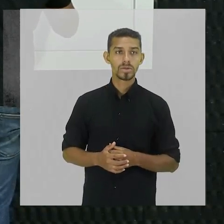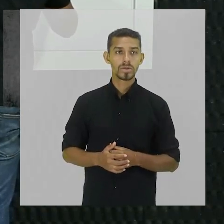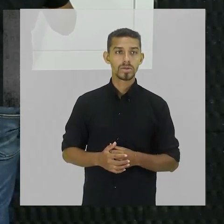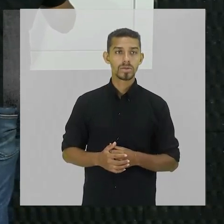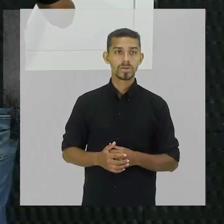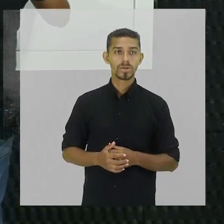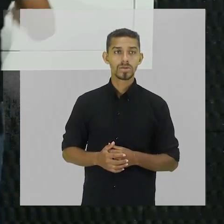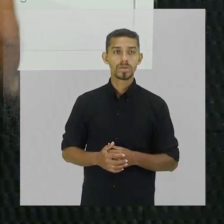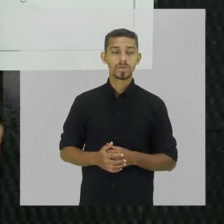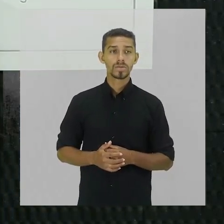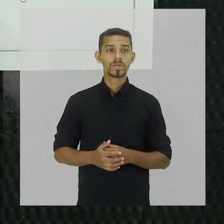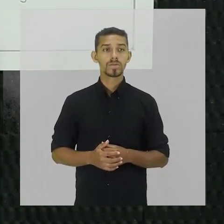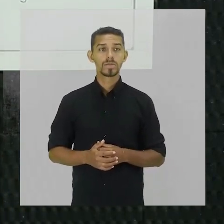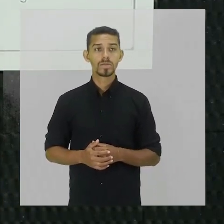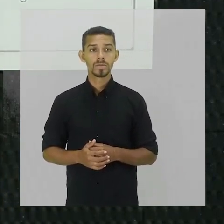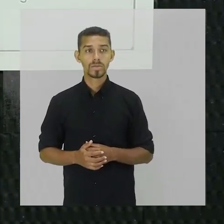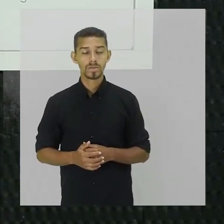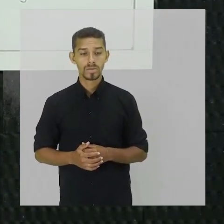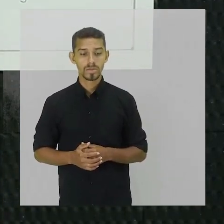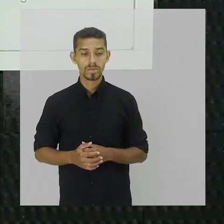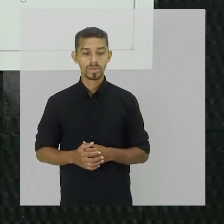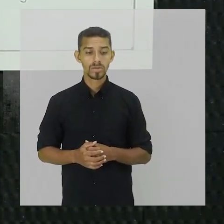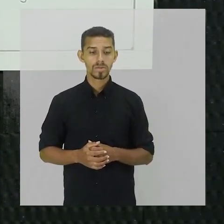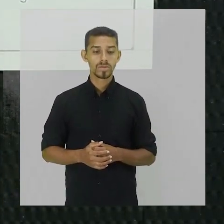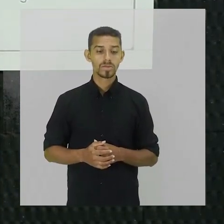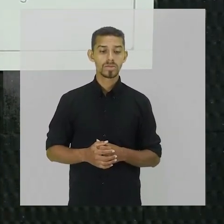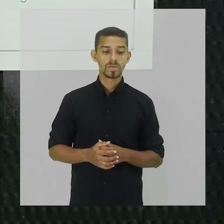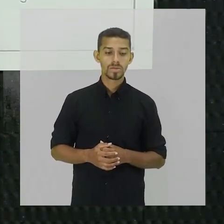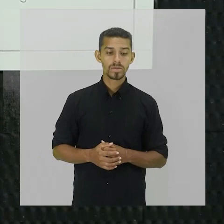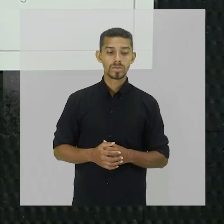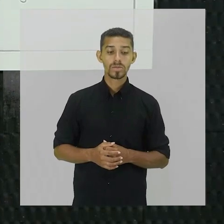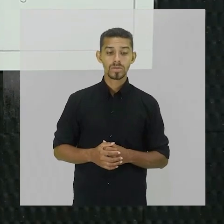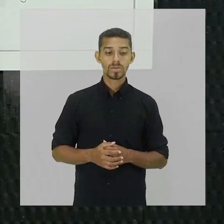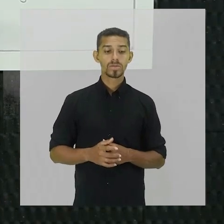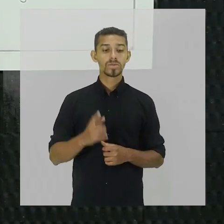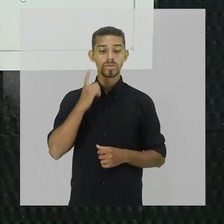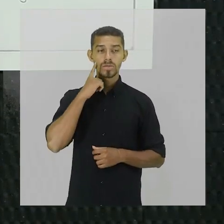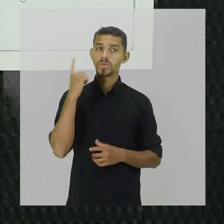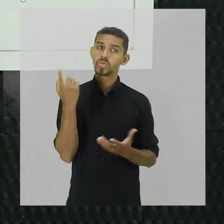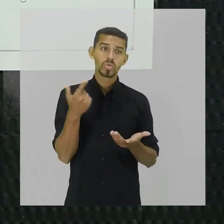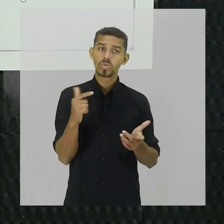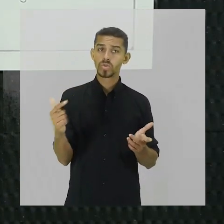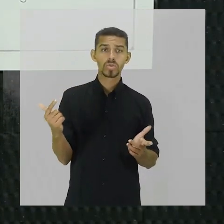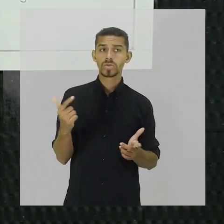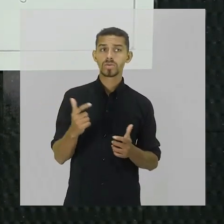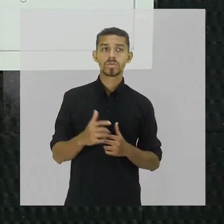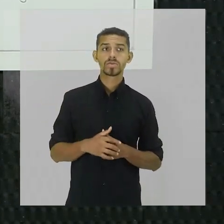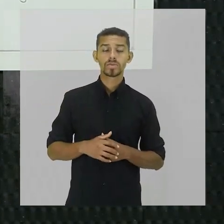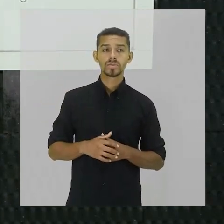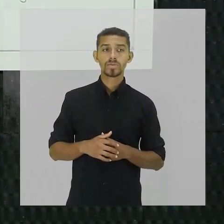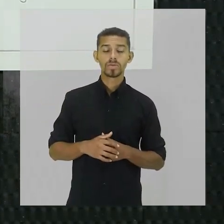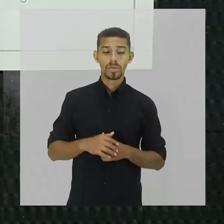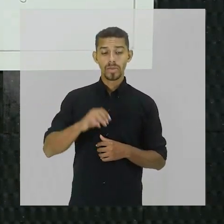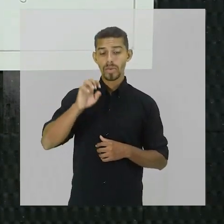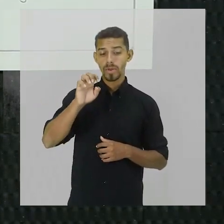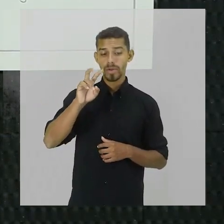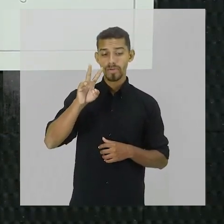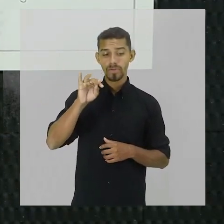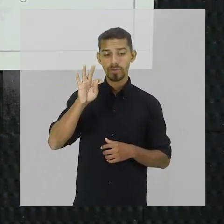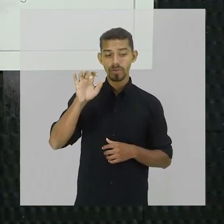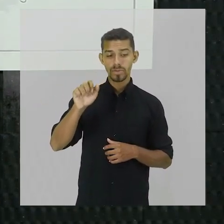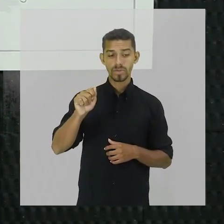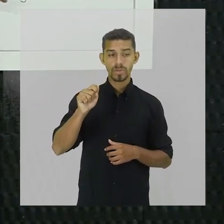π. Certo? Turminha, se você colocar aqui, só não tem opção aqui, mas ele colocou em evidência.